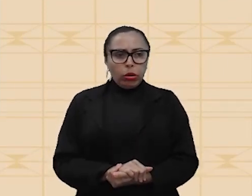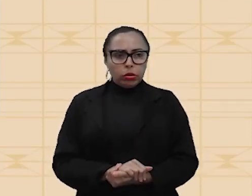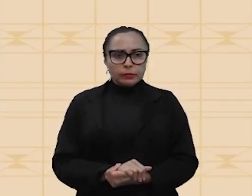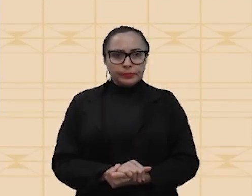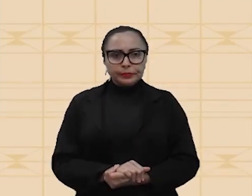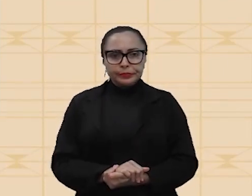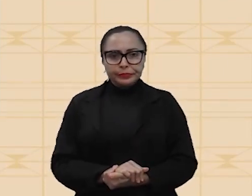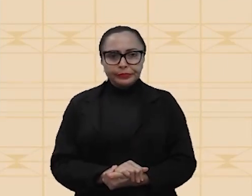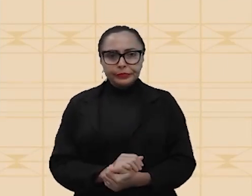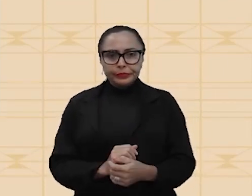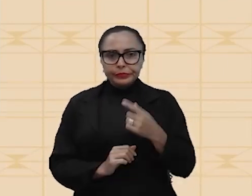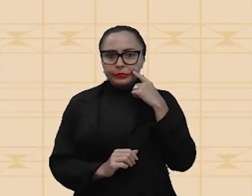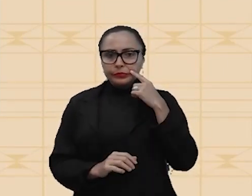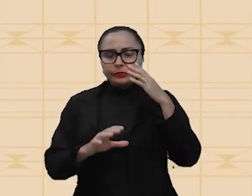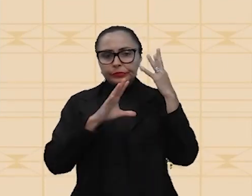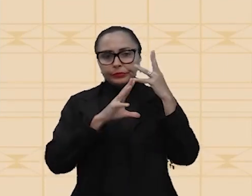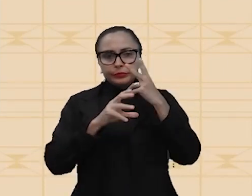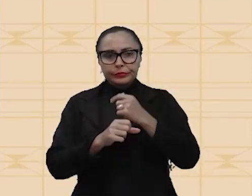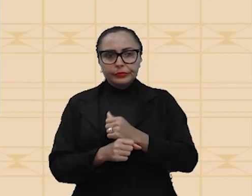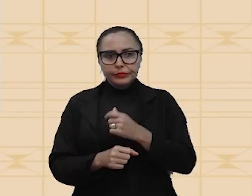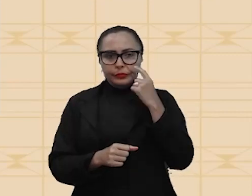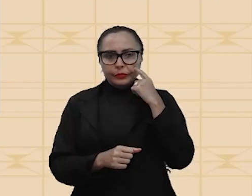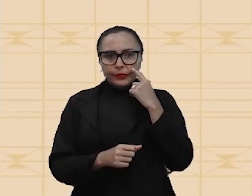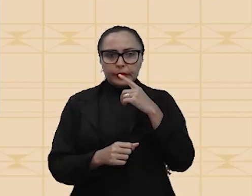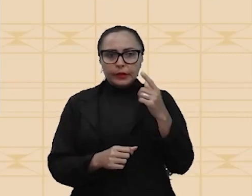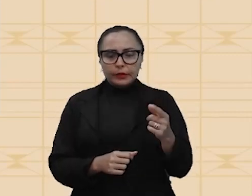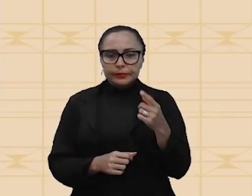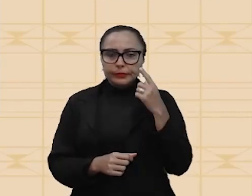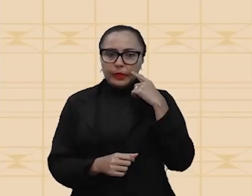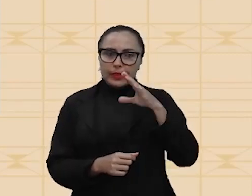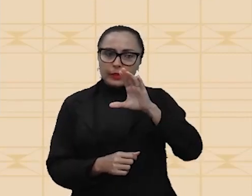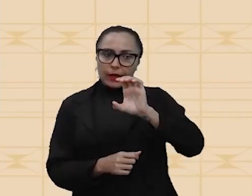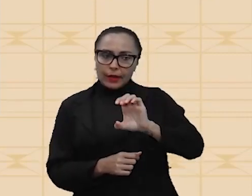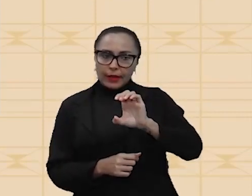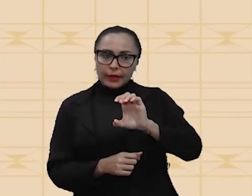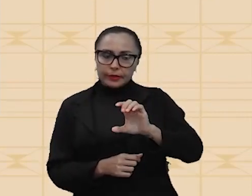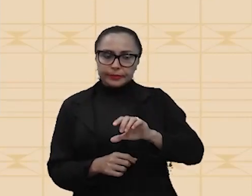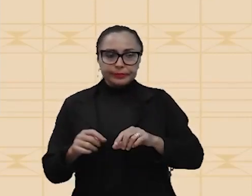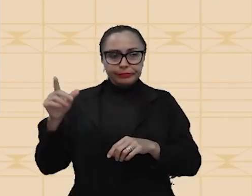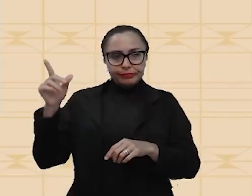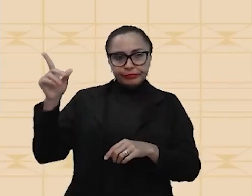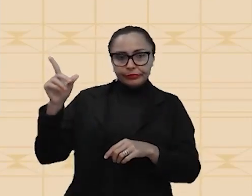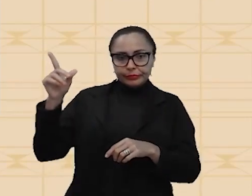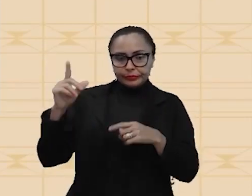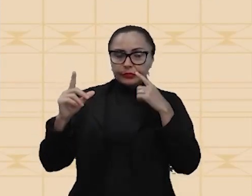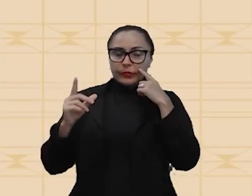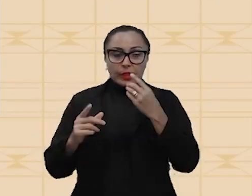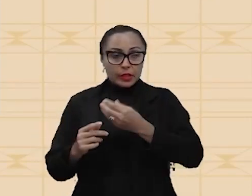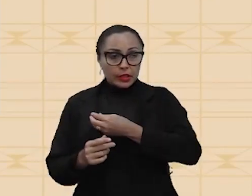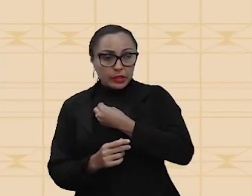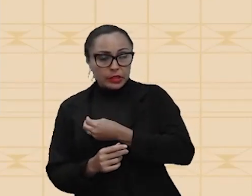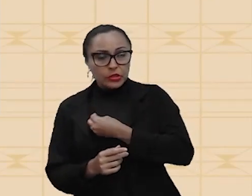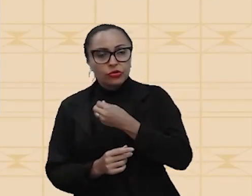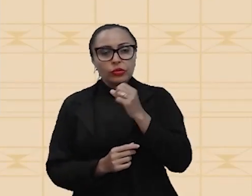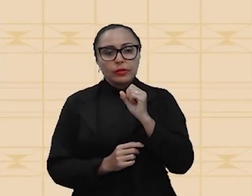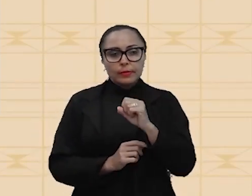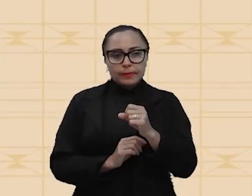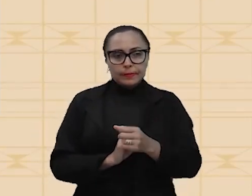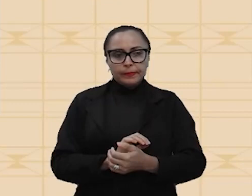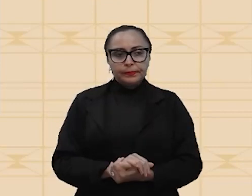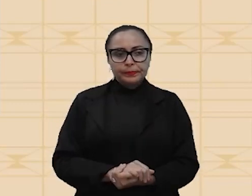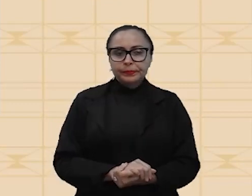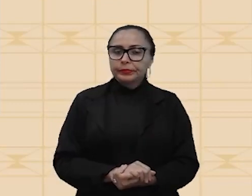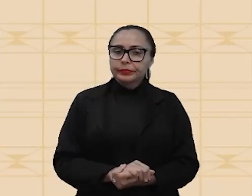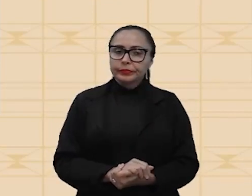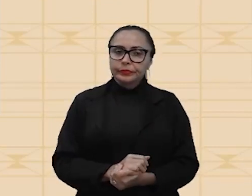por essa letra grega chamada Epsilon, ele está falando da DDP que existe no circuito. Então, Paulinho, eu estou olhando aqui a